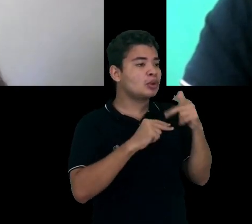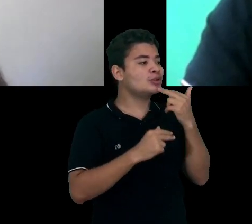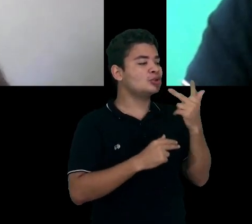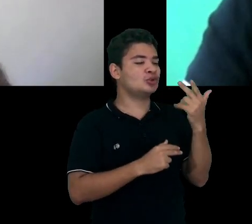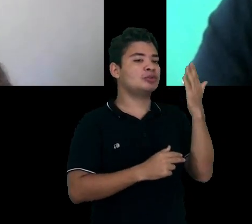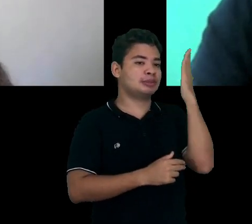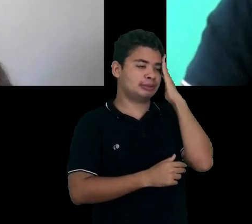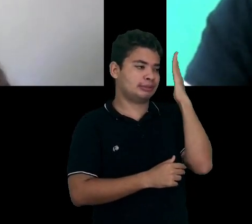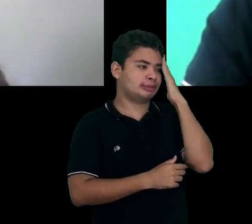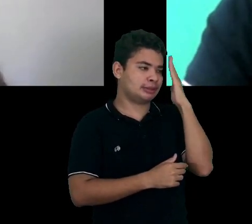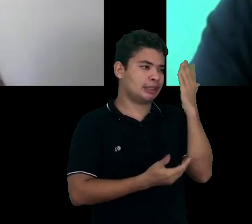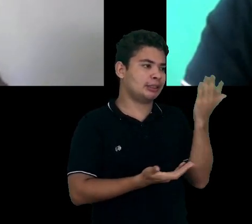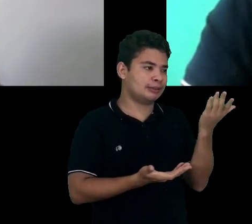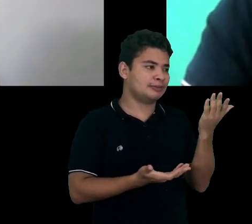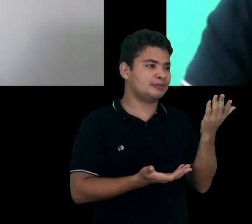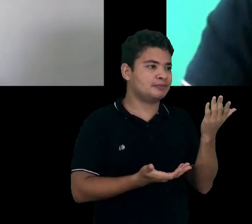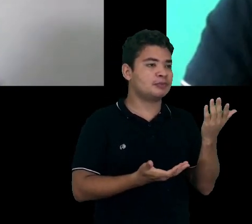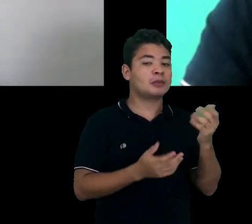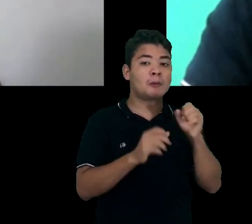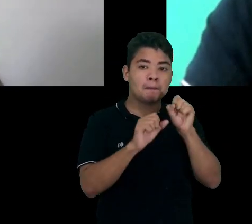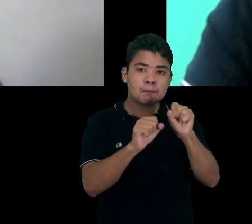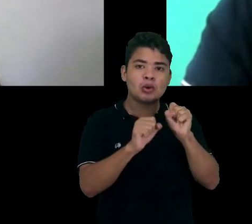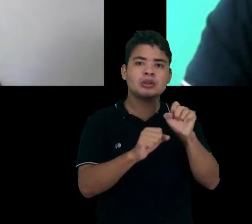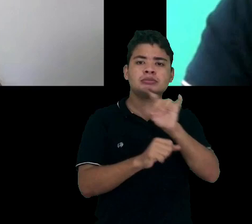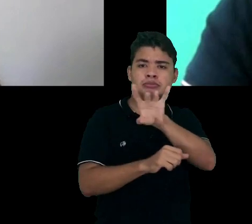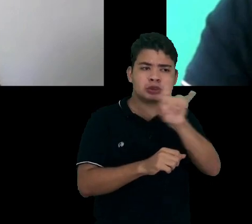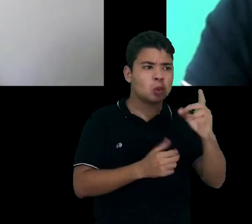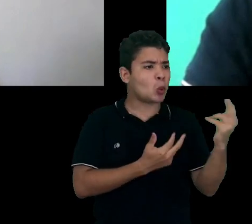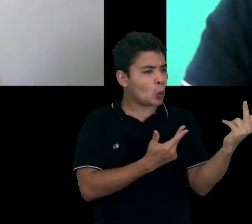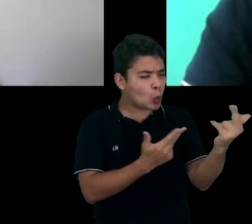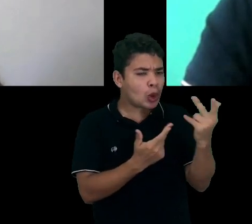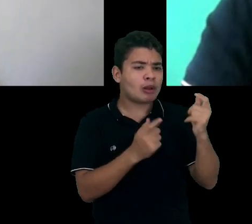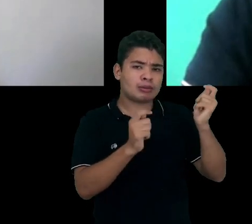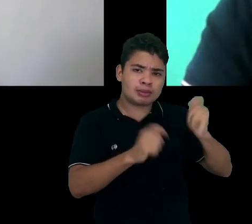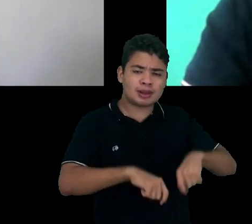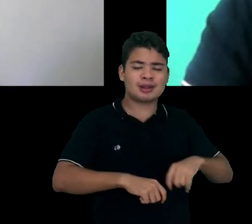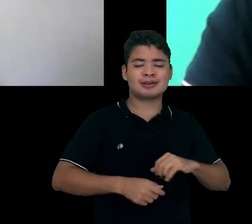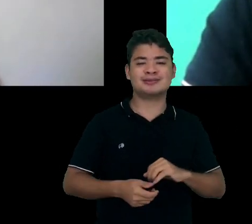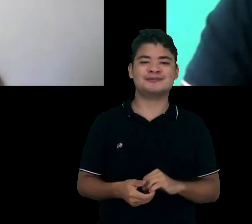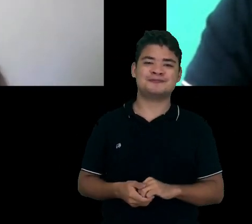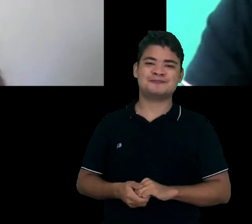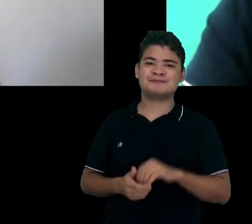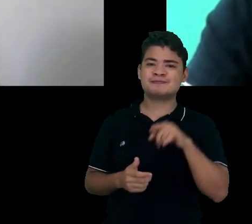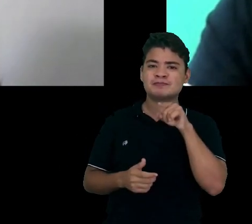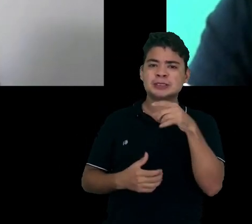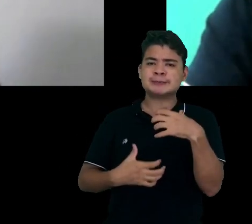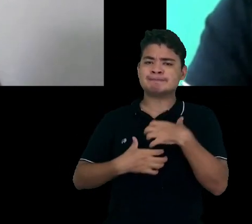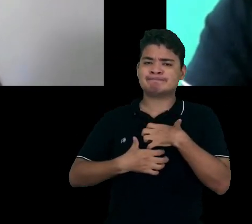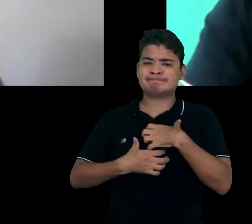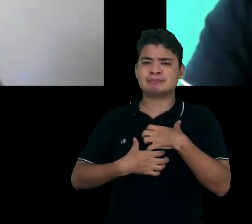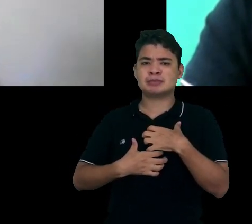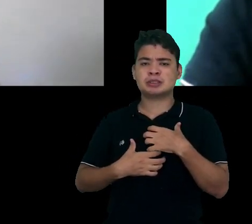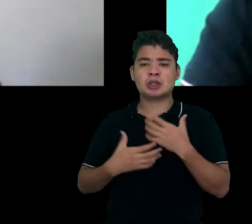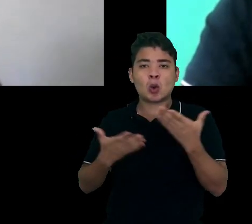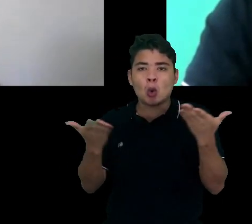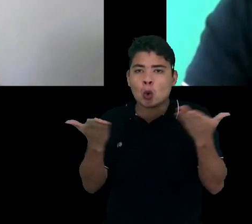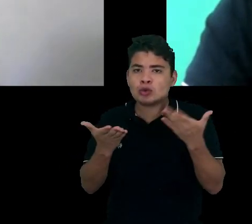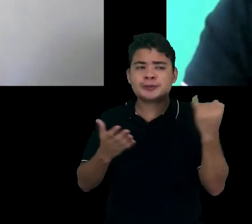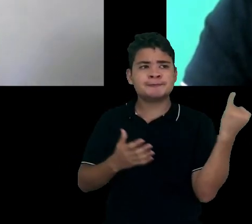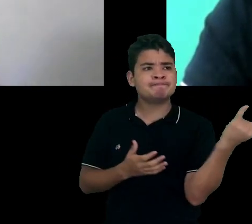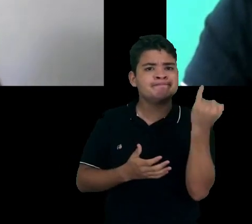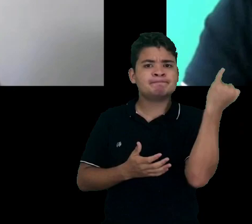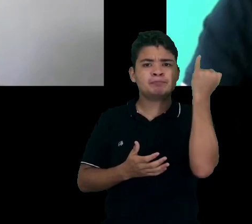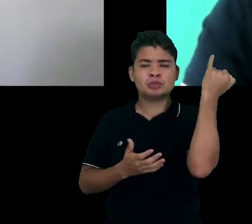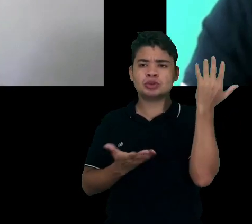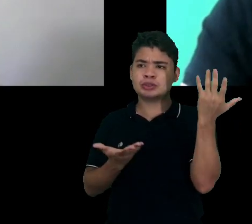aprender novos idiomas. Que pode acontecer com cada um de nós, né? E para você, qual é a importância hoje no cenário atual do